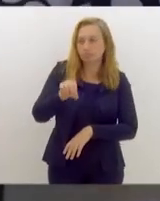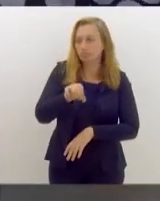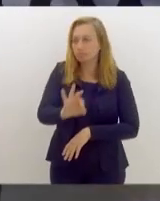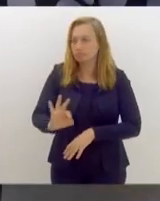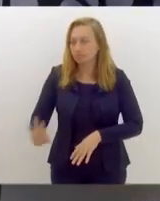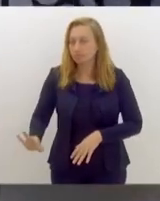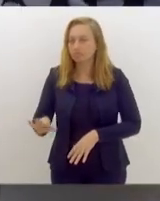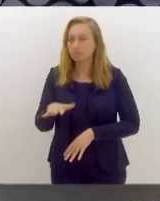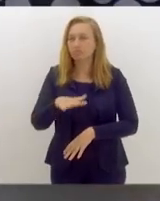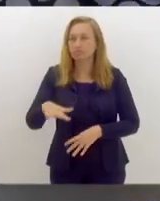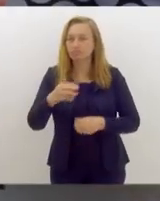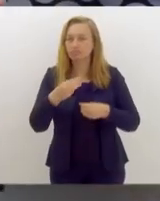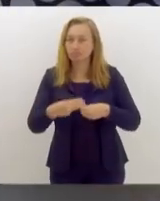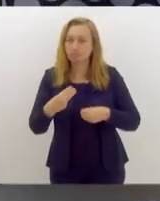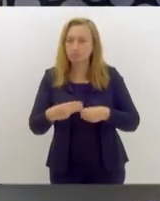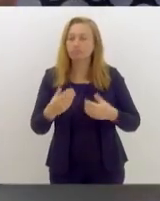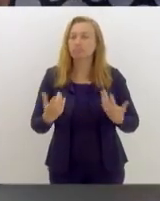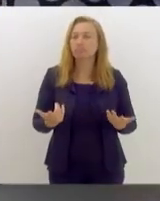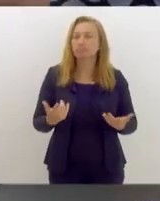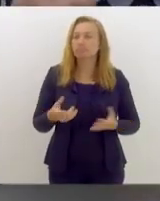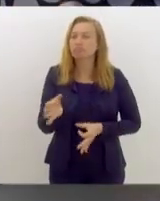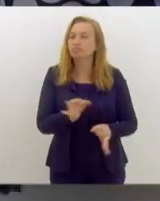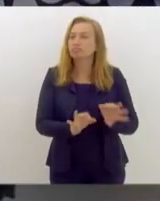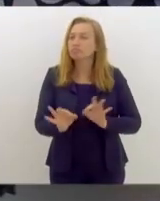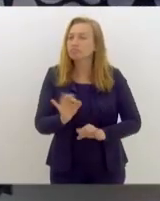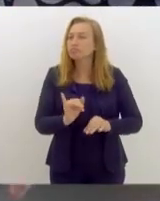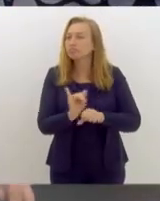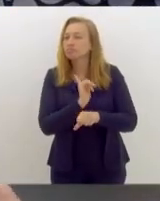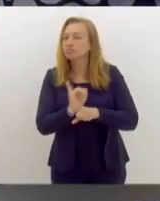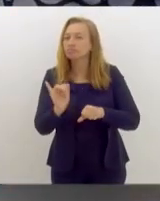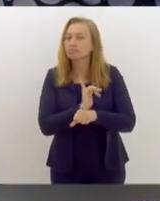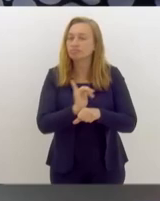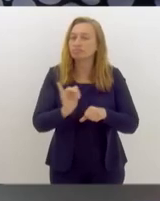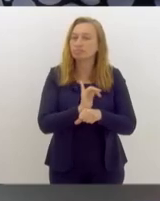vários municípios. O que a gente planeja para lidar com isso?